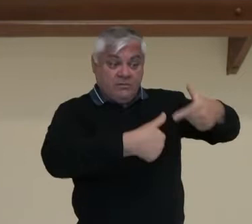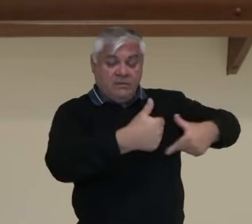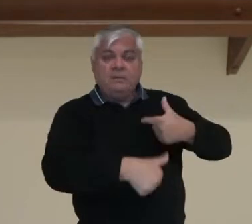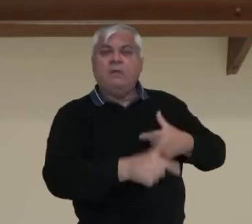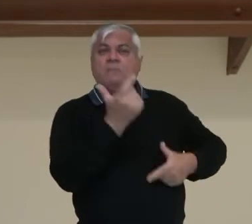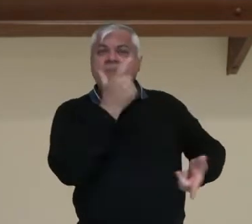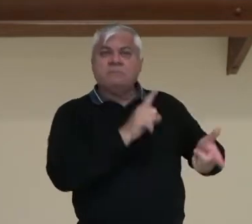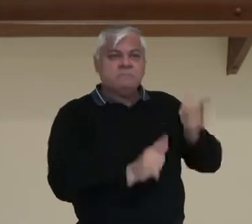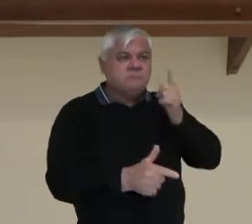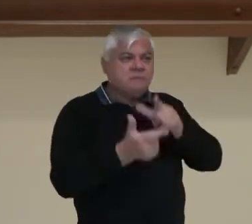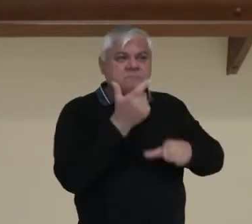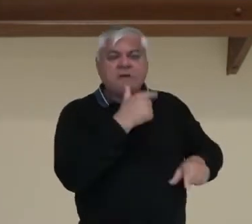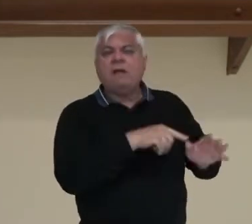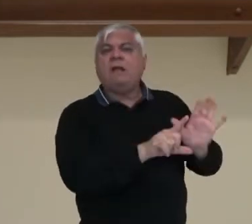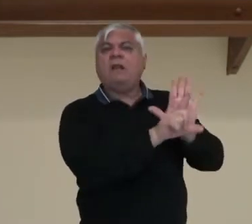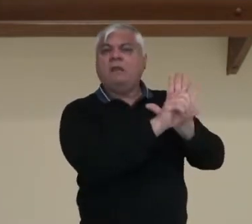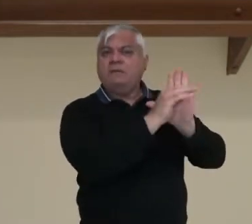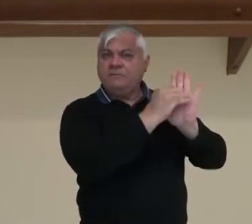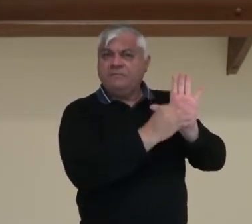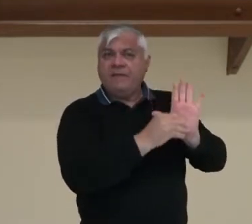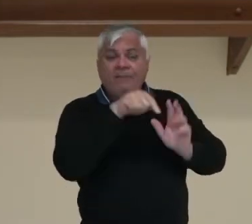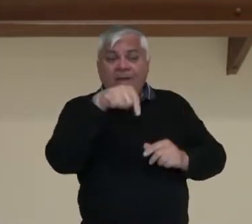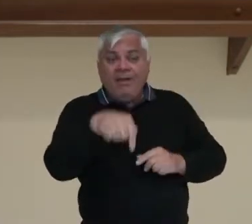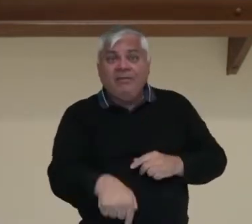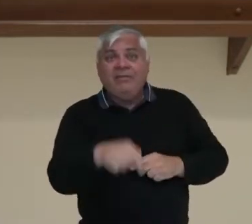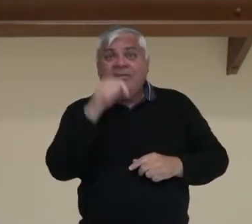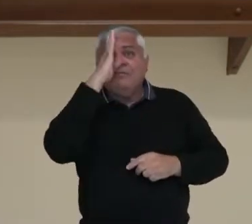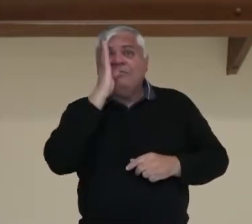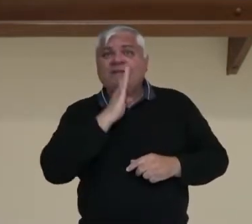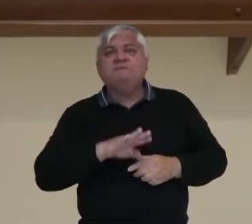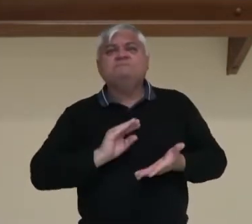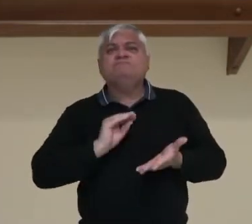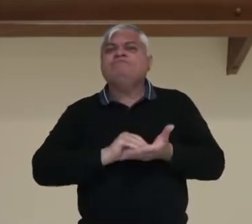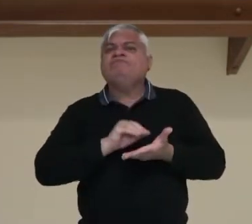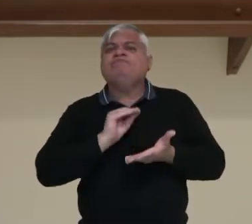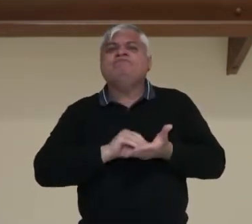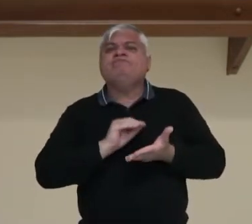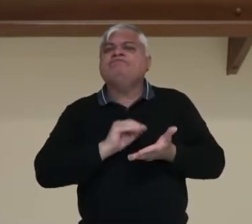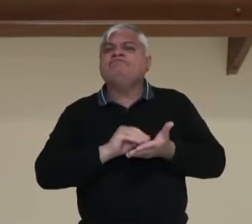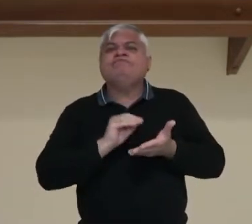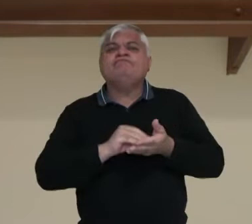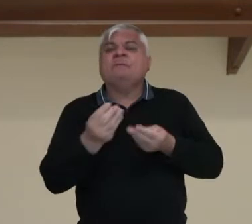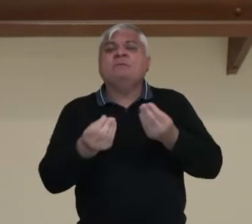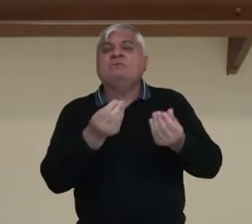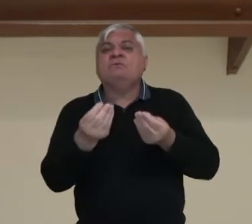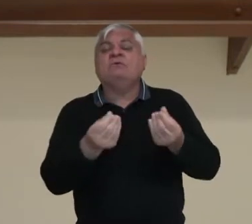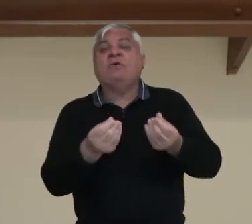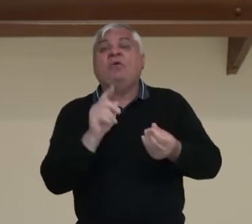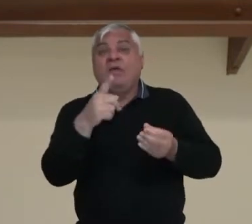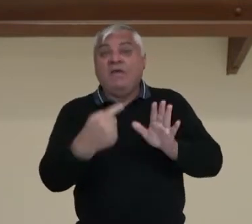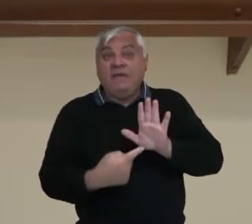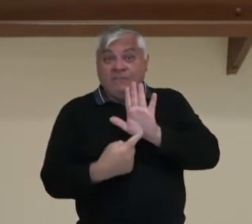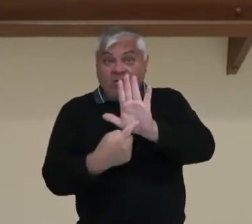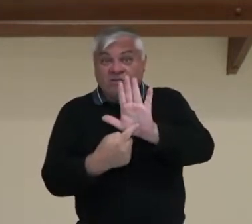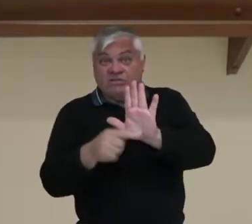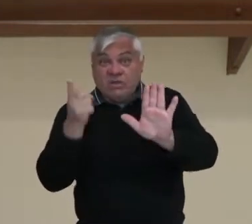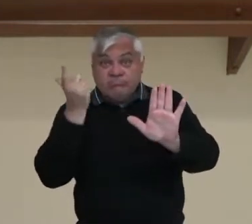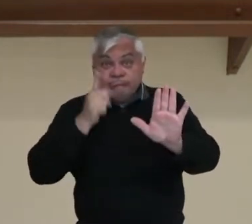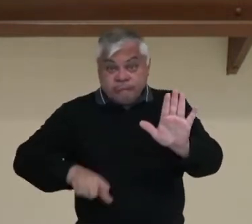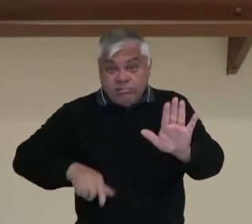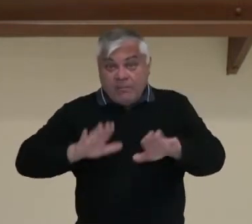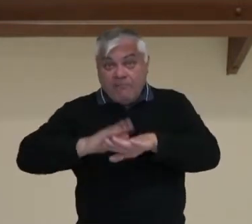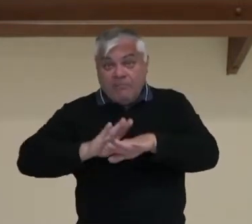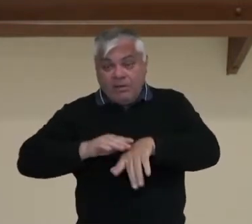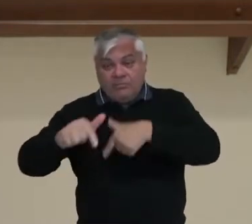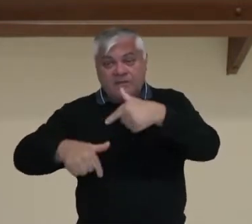vinha existindo há muito tempo, mas aqui na história do Brasil ela não vai ser apresentada só como uma conquista do trabalhador, ela